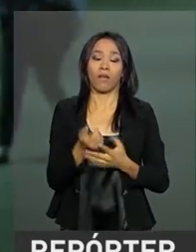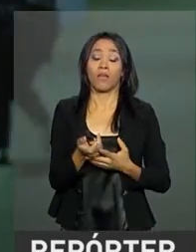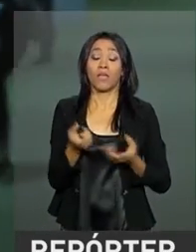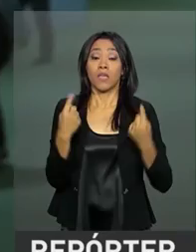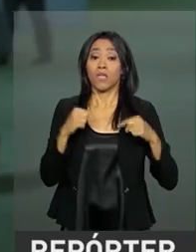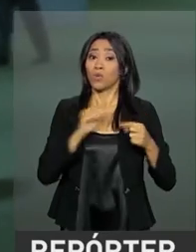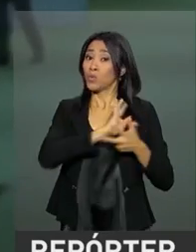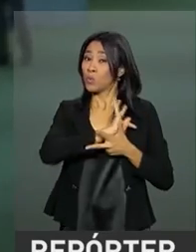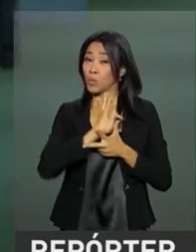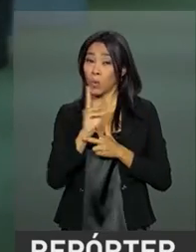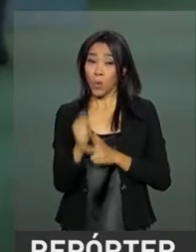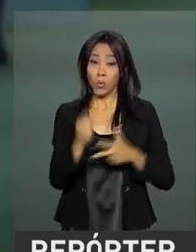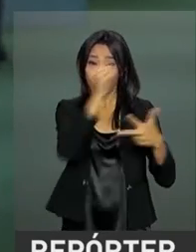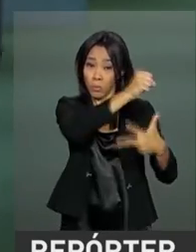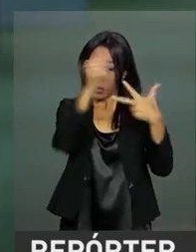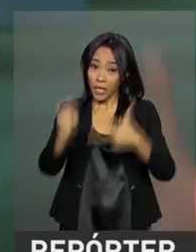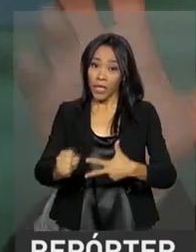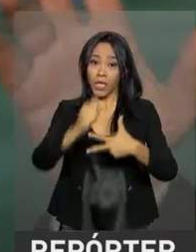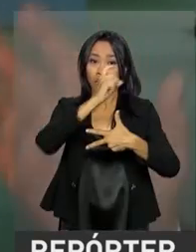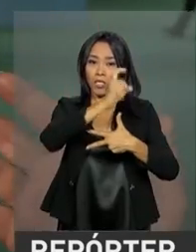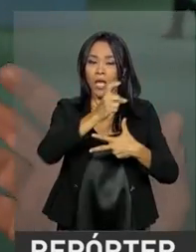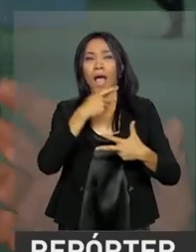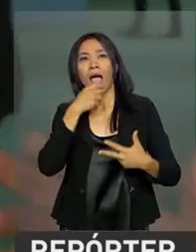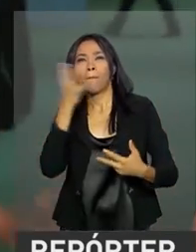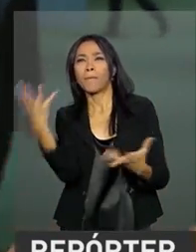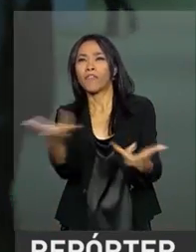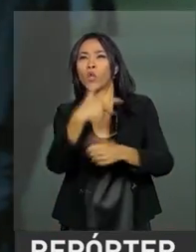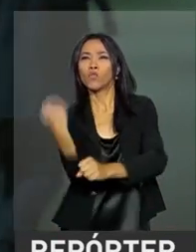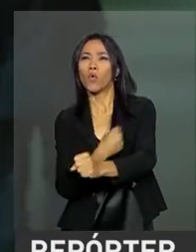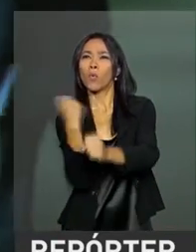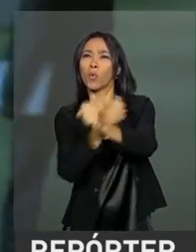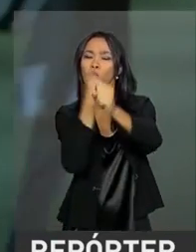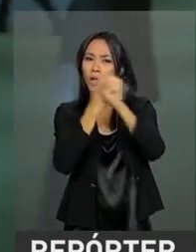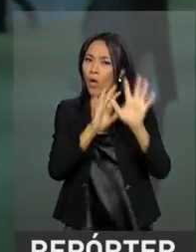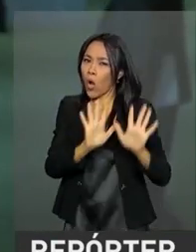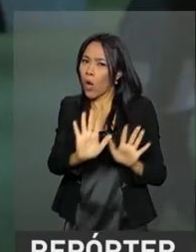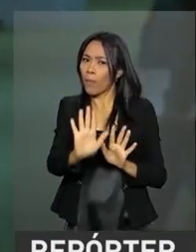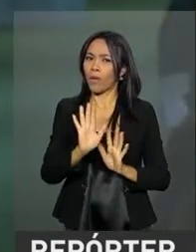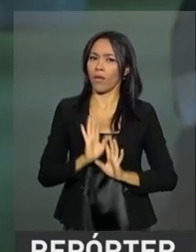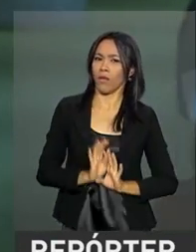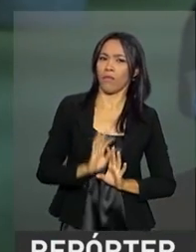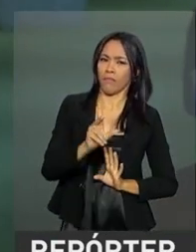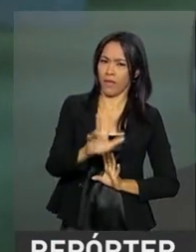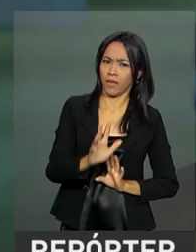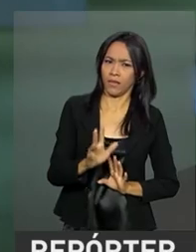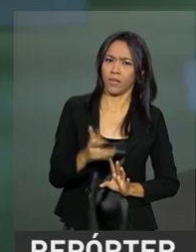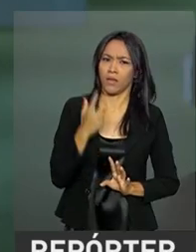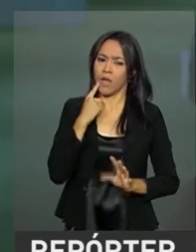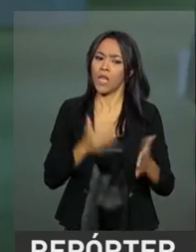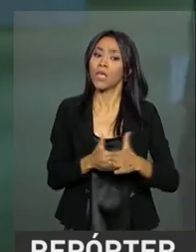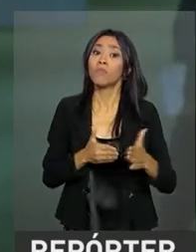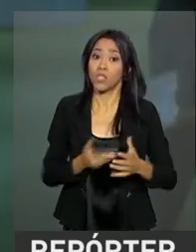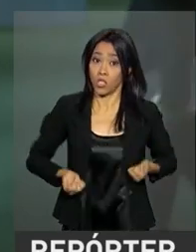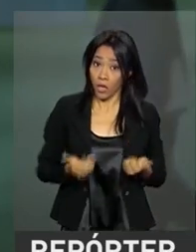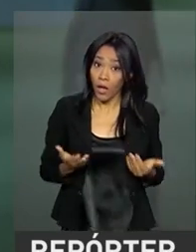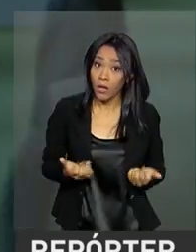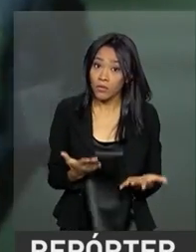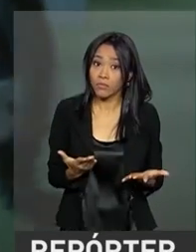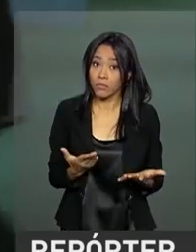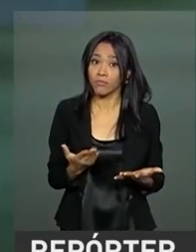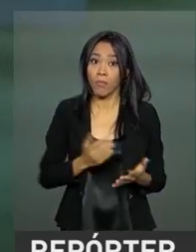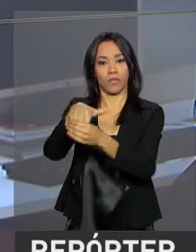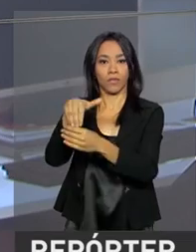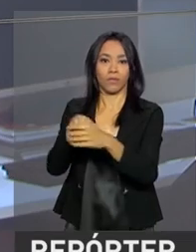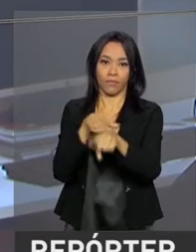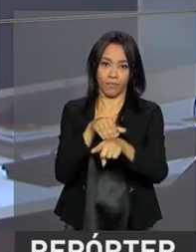os poderes vão pensar duas vezes. Vou fazer um prédio maravilhoso? Opa, mas vai ter que botar funcionário e o meu limite de gastos